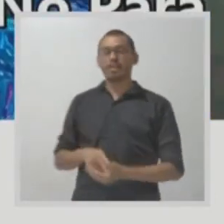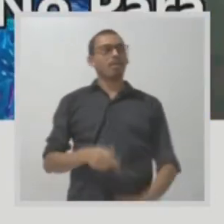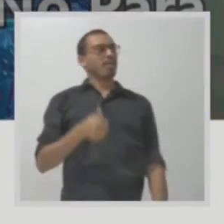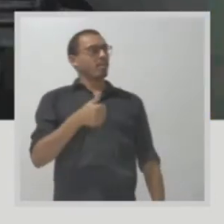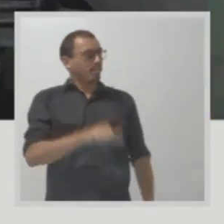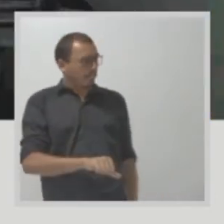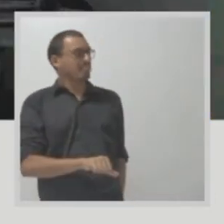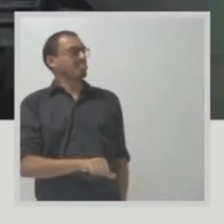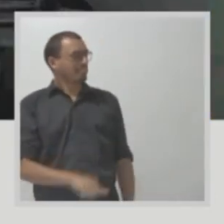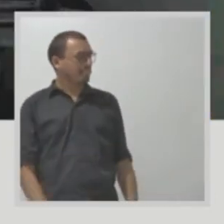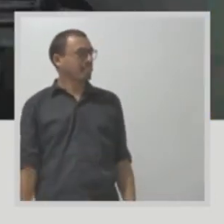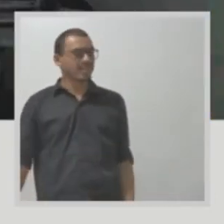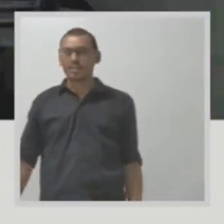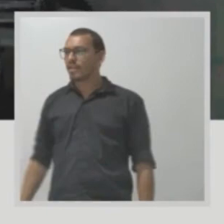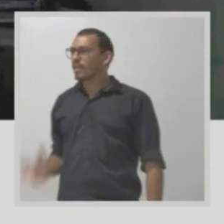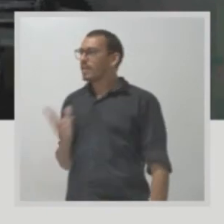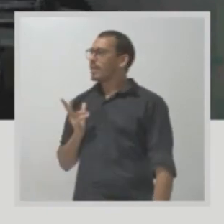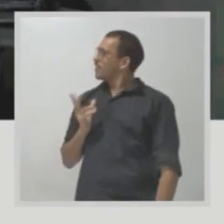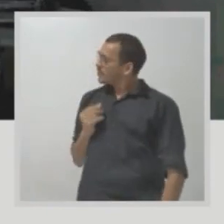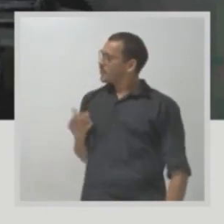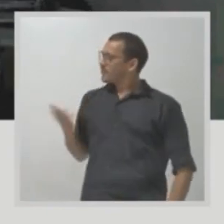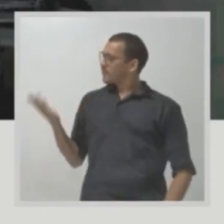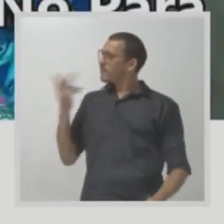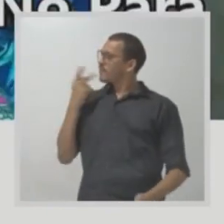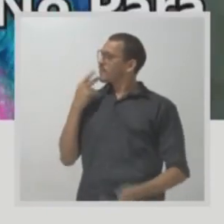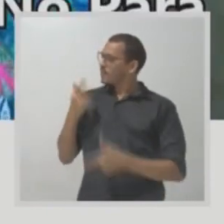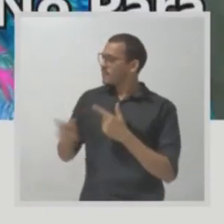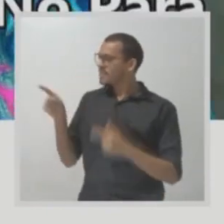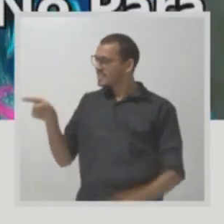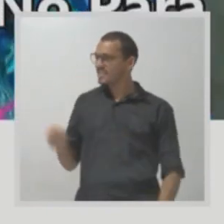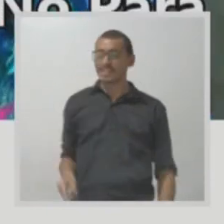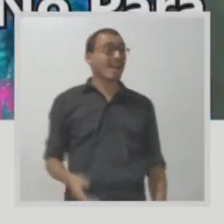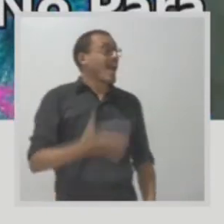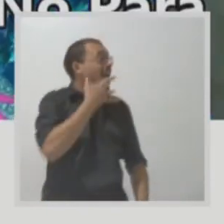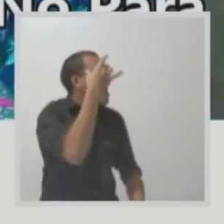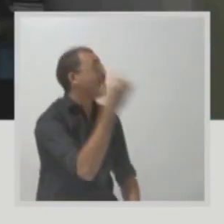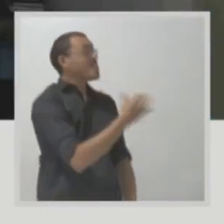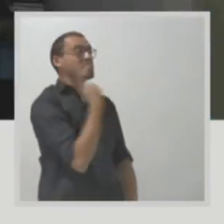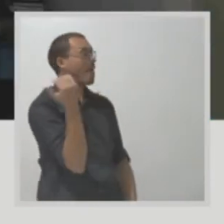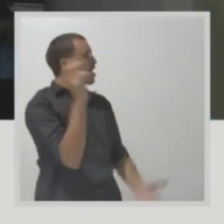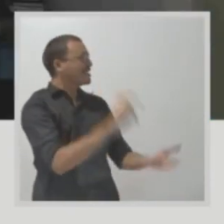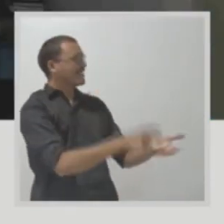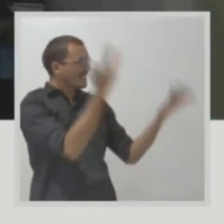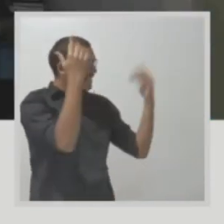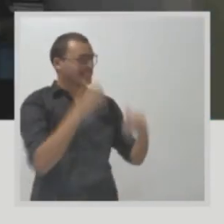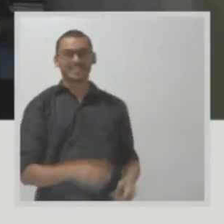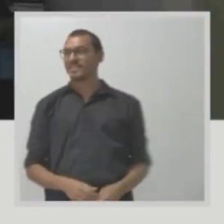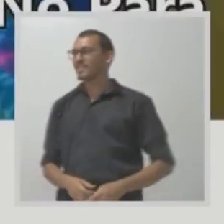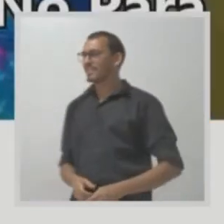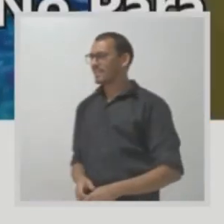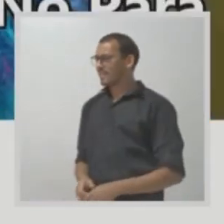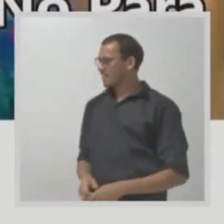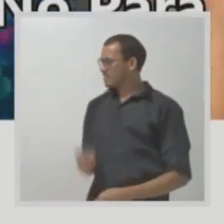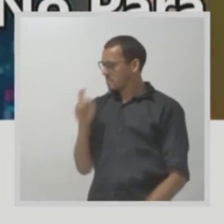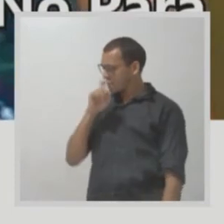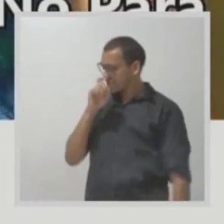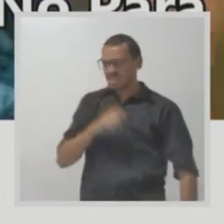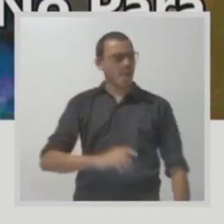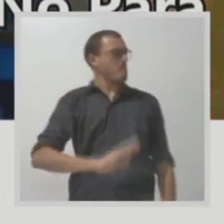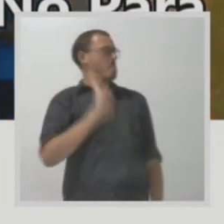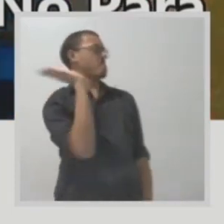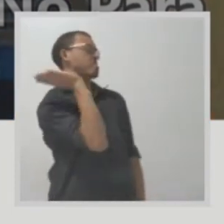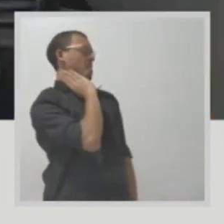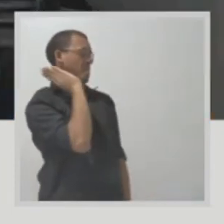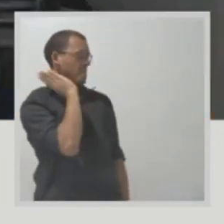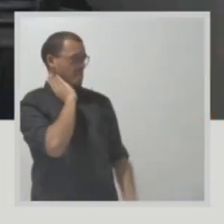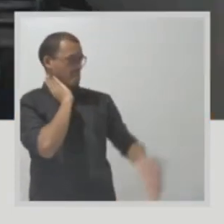Pior. Nossa, nós estávamos falando de você. É que tu não morre cedo. Mas que mentira. Só potoca